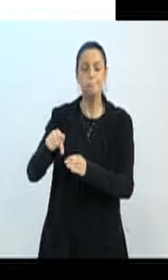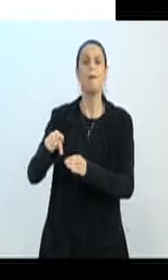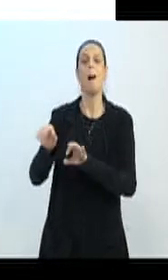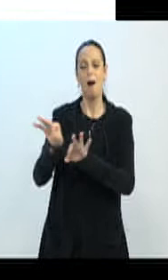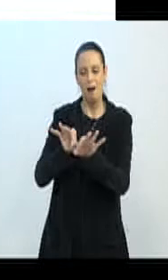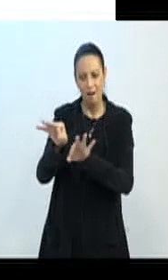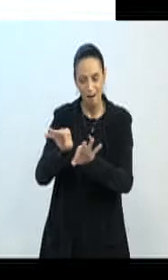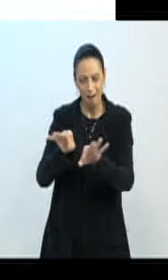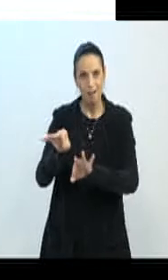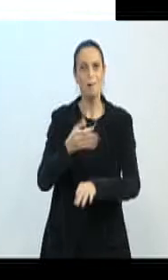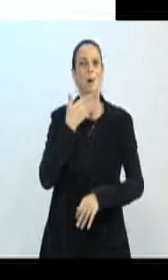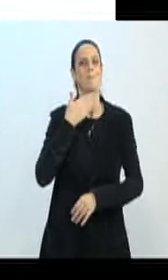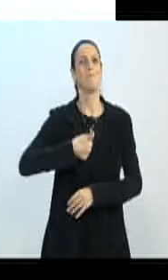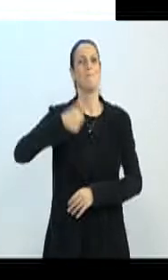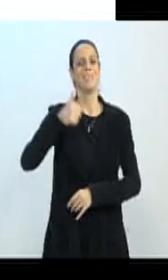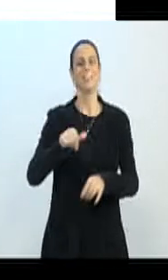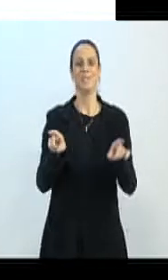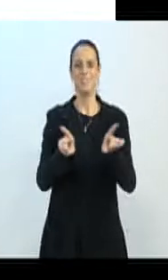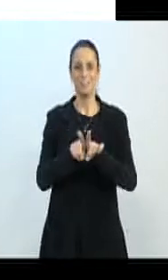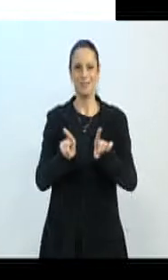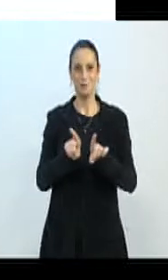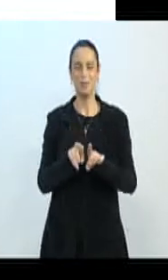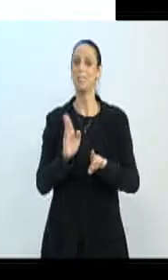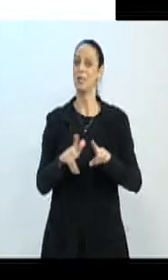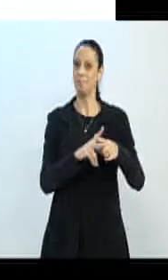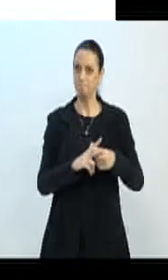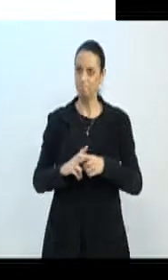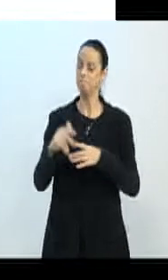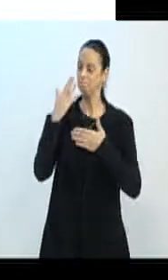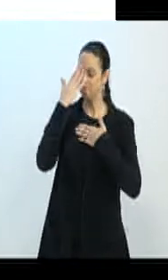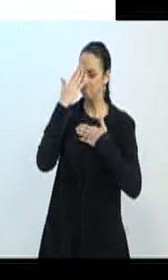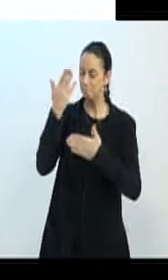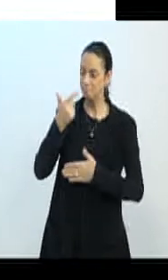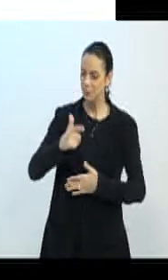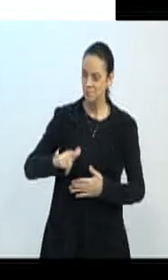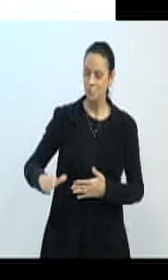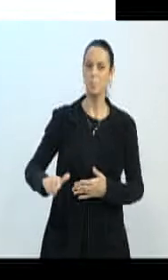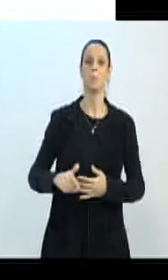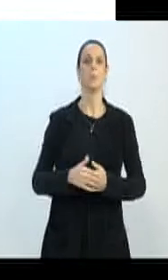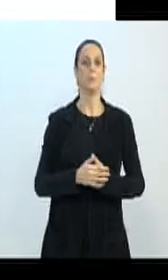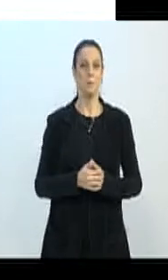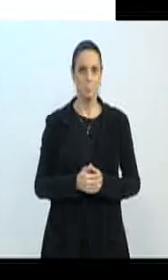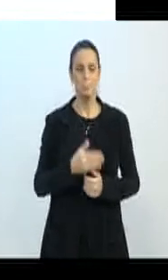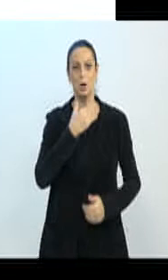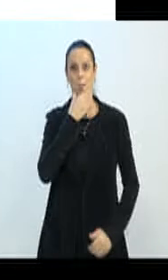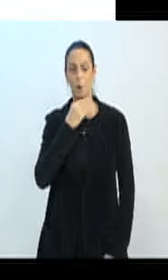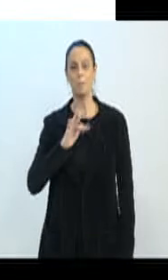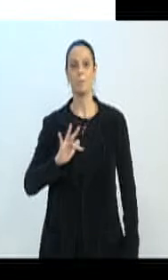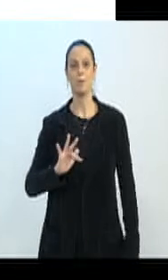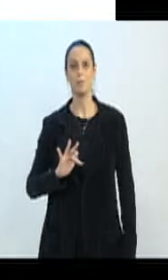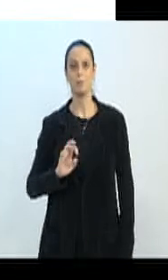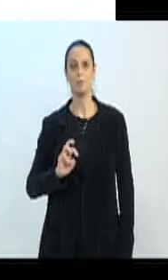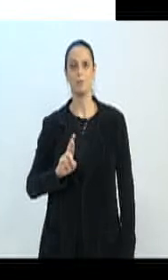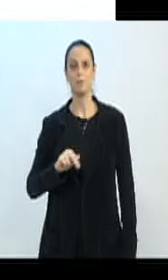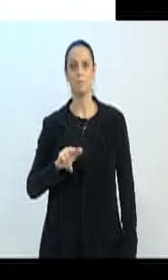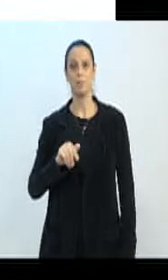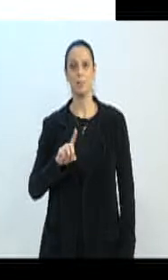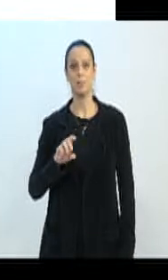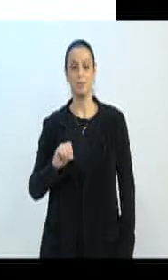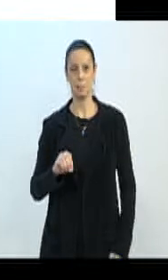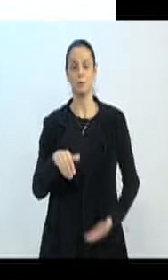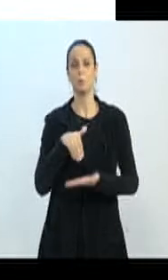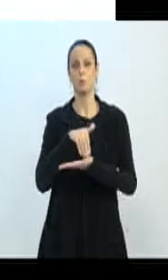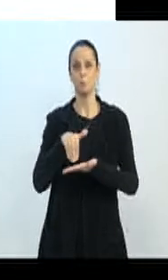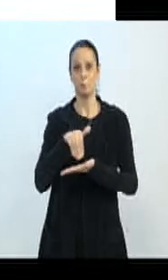tampado caractere foi também feito esse trabalho também agradeço agradeço mais uma vez Fernando que cuida desse setor lá no